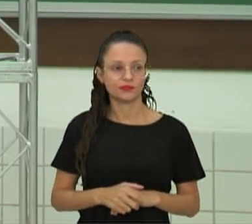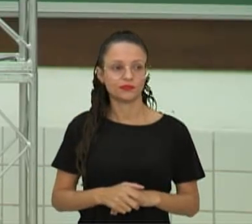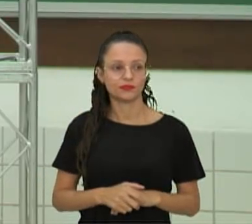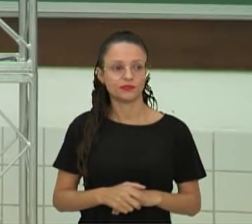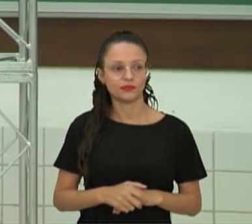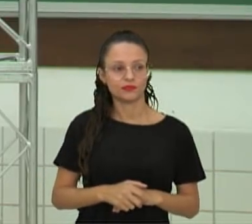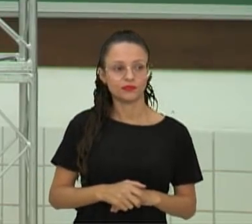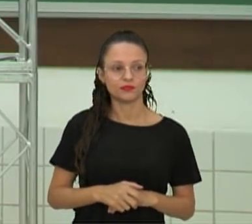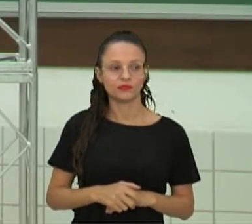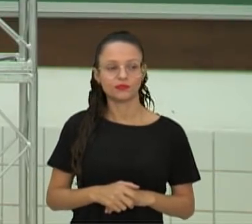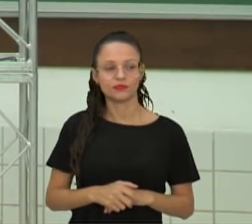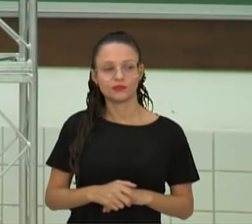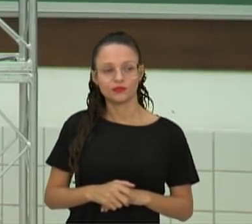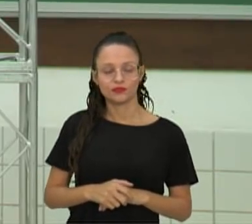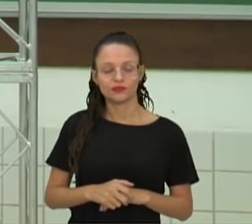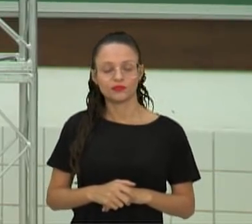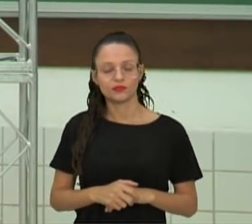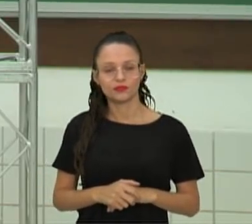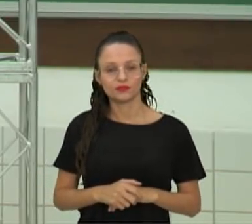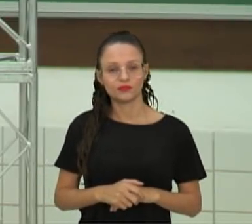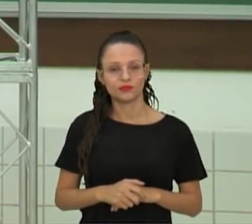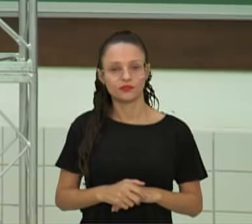só.